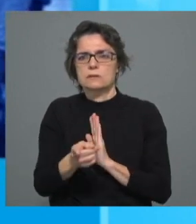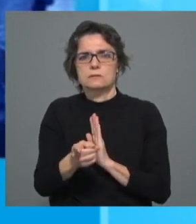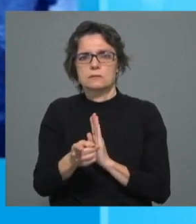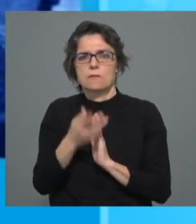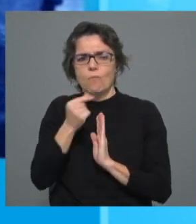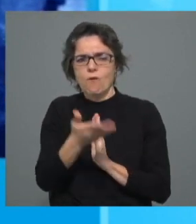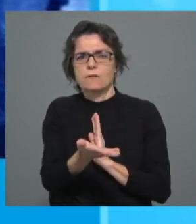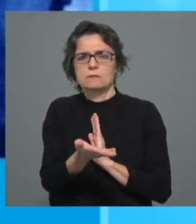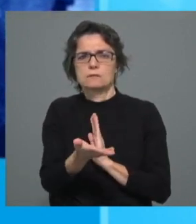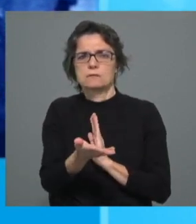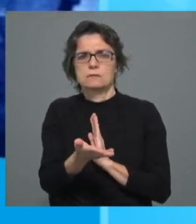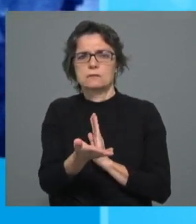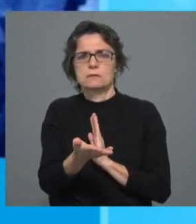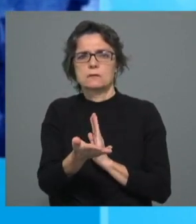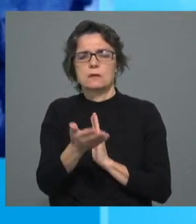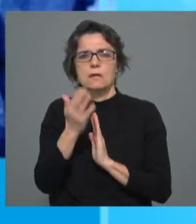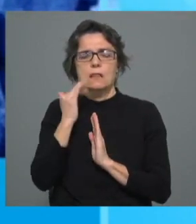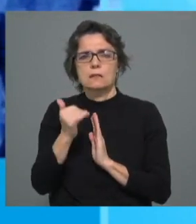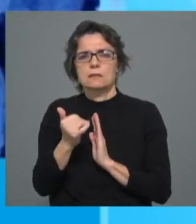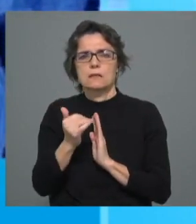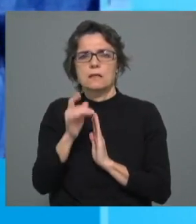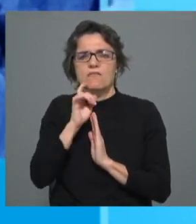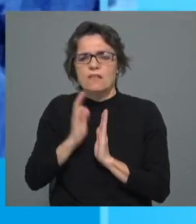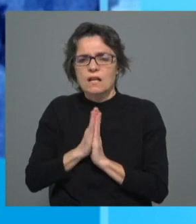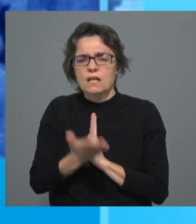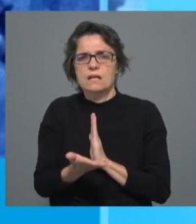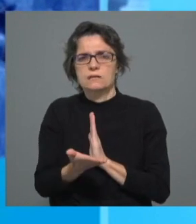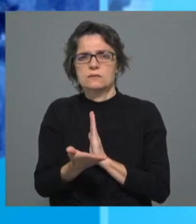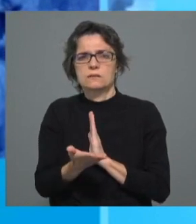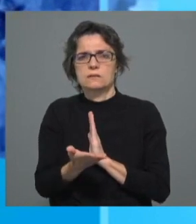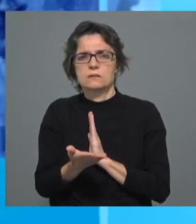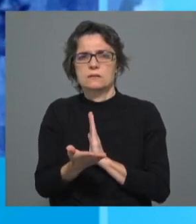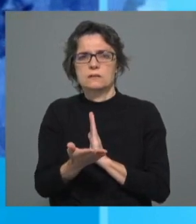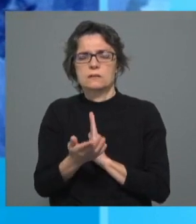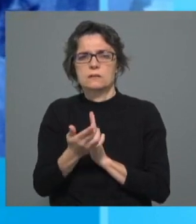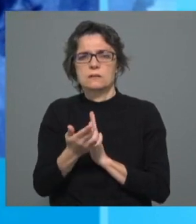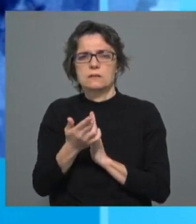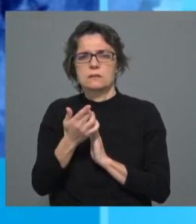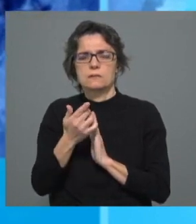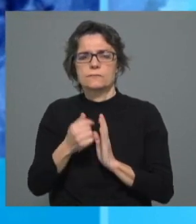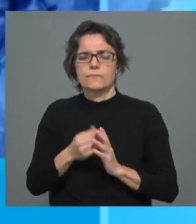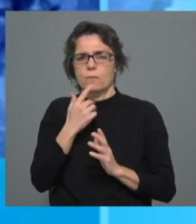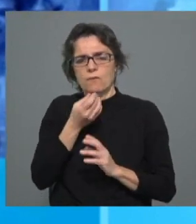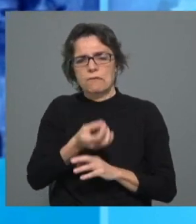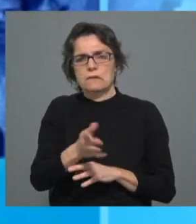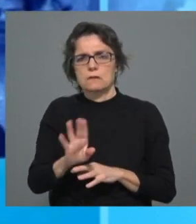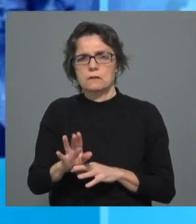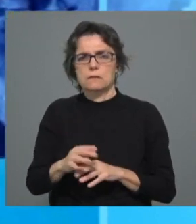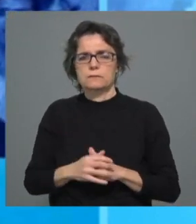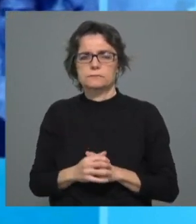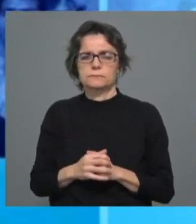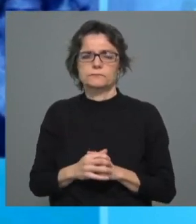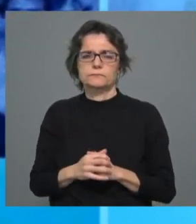o mais possível imune a este tipo de circunstâncias. Há